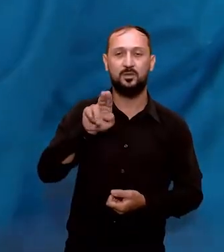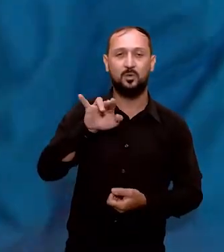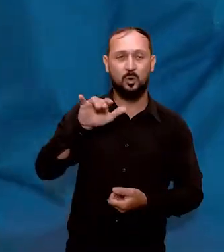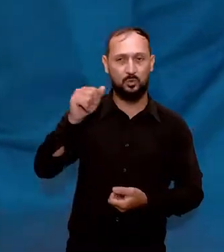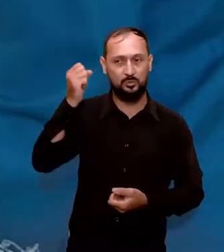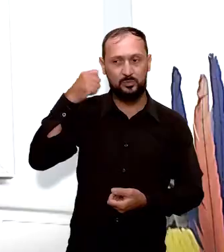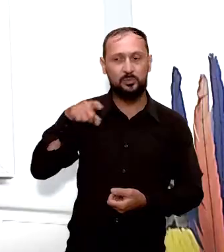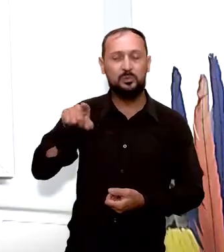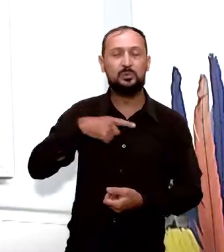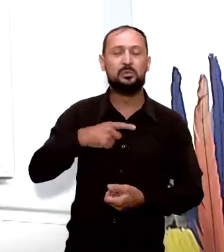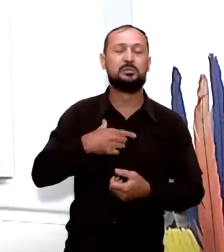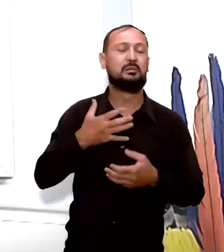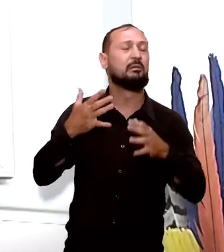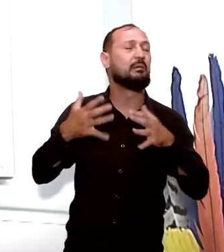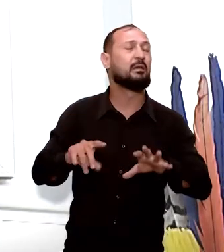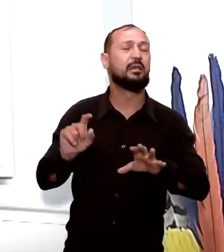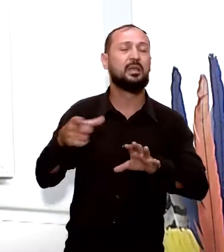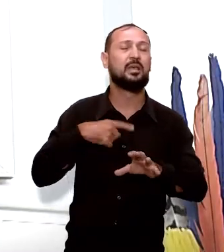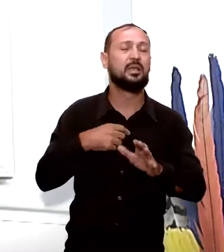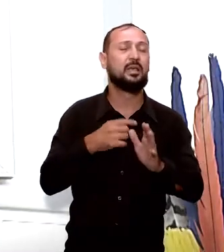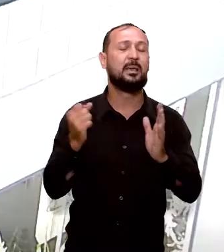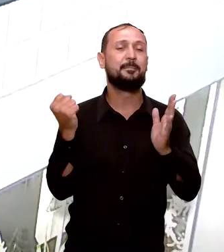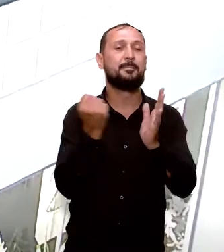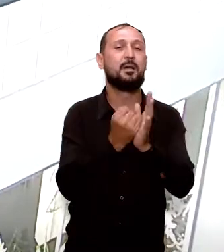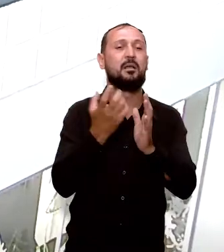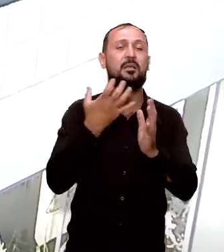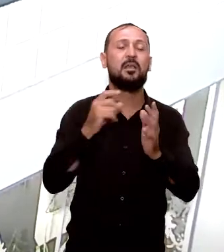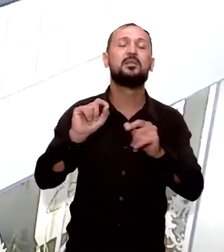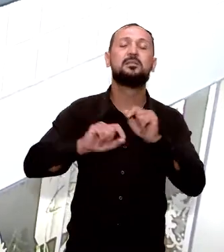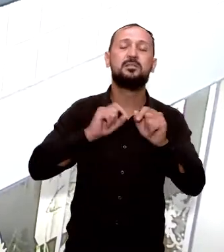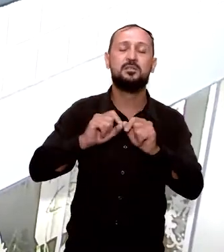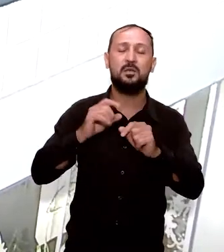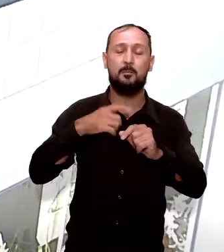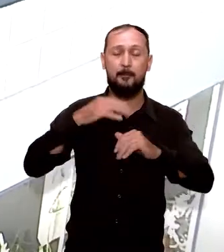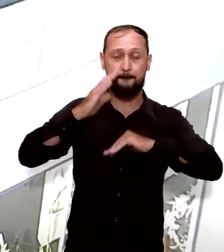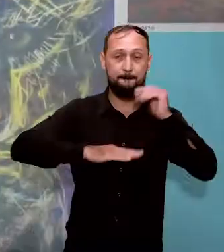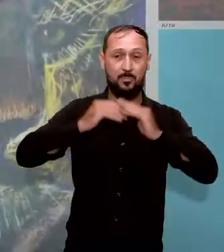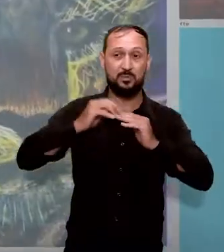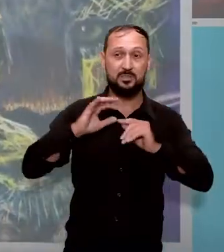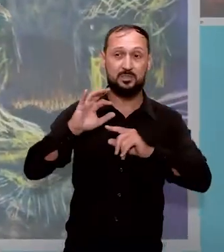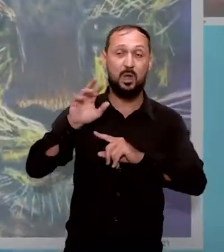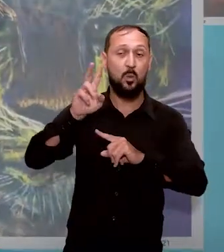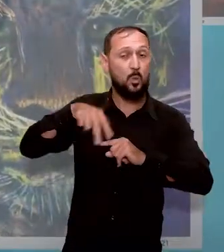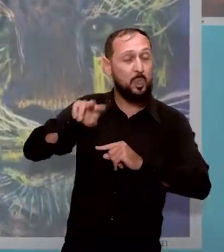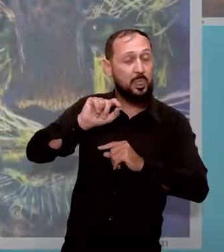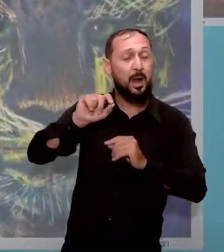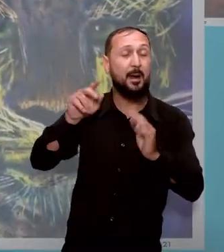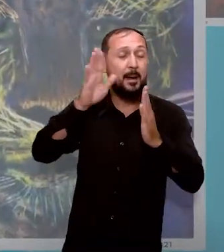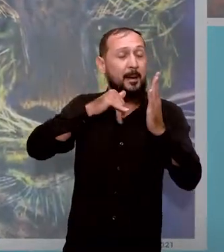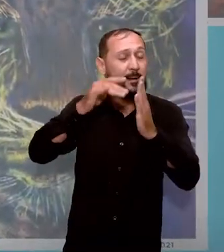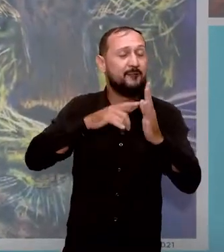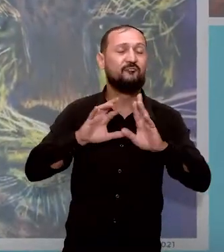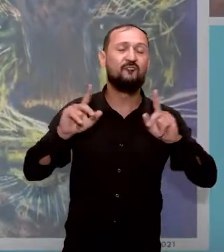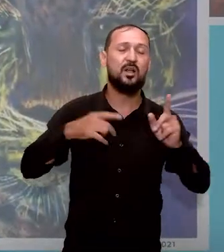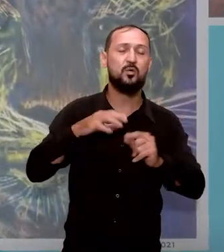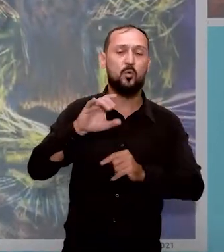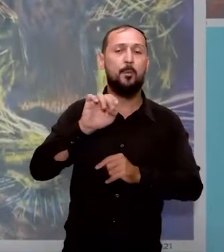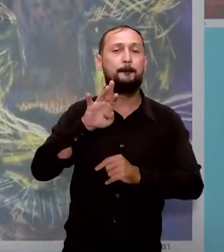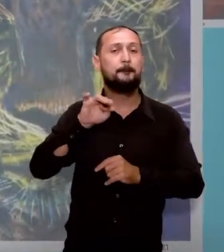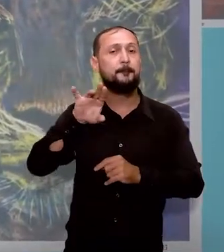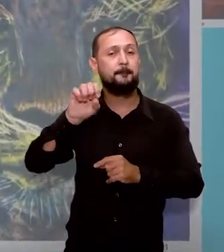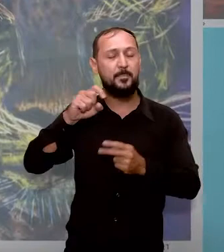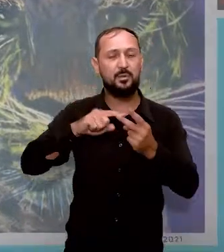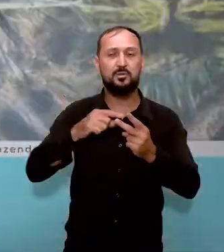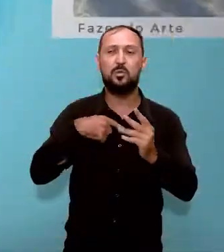Lúcia evita rótulos e prefere se intitular uma artista eclética. Seus trabalhos iniciais são marcados pelo